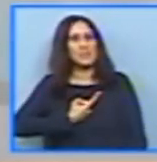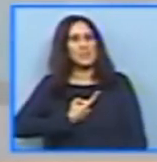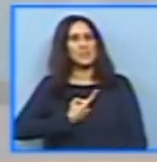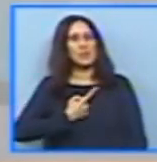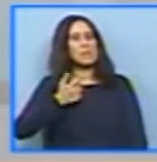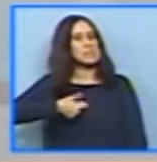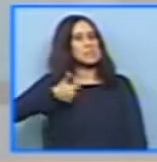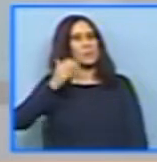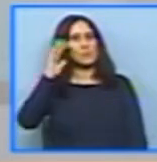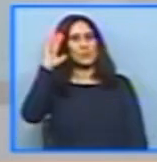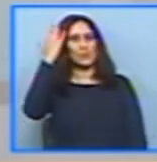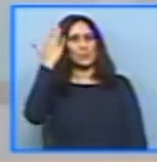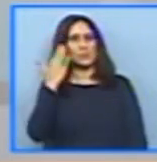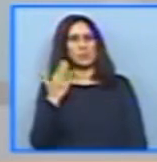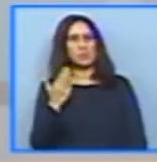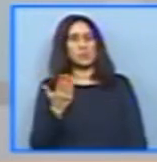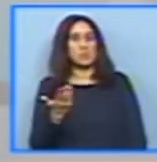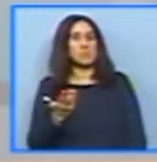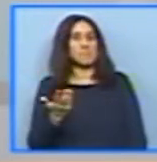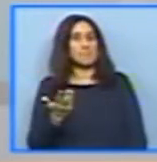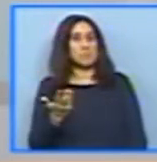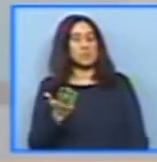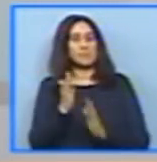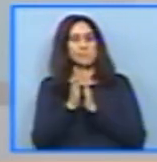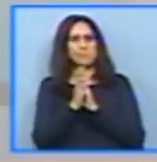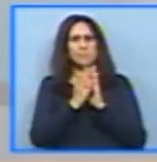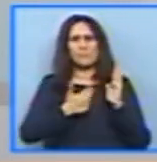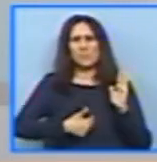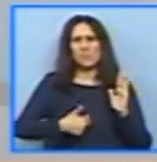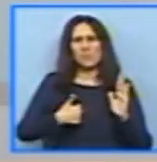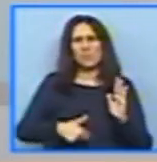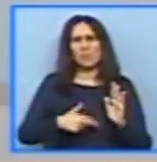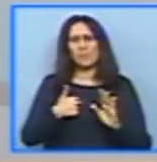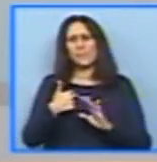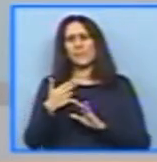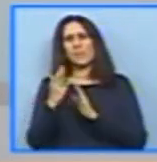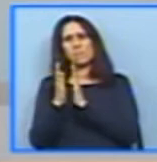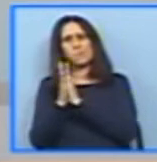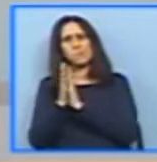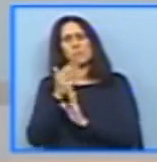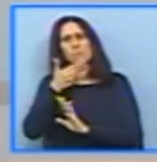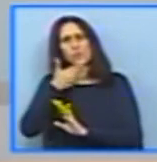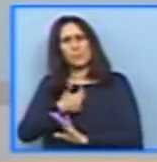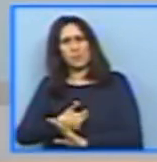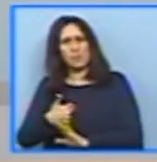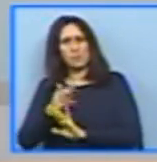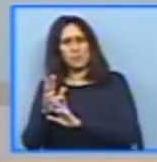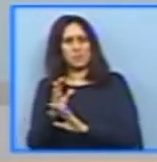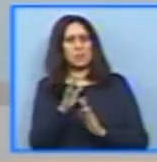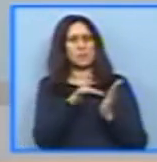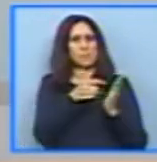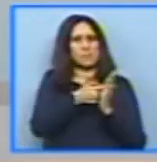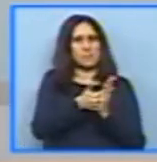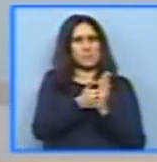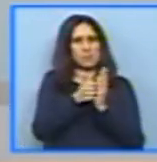dado fundamental da teologia cristã e da experiência cristã e da mensagem bíblica.